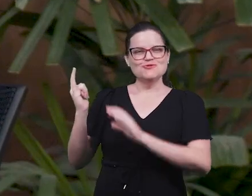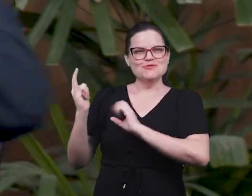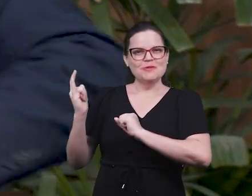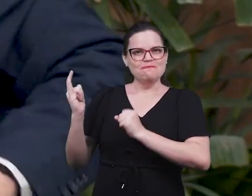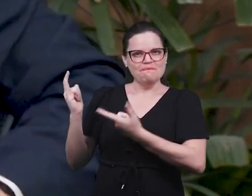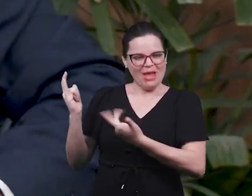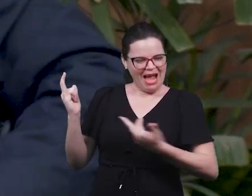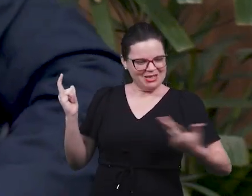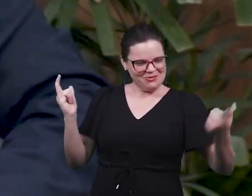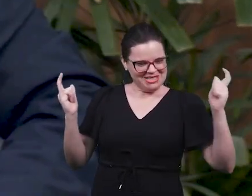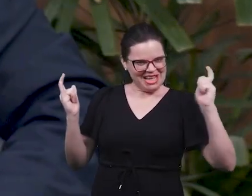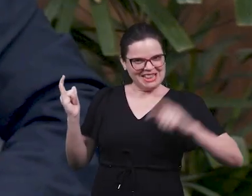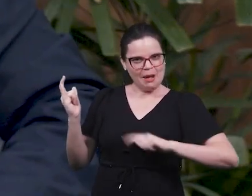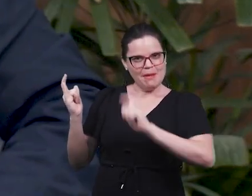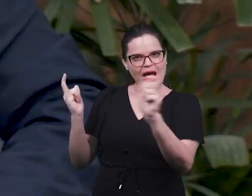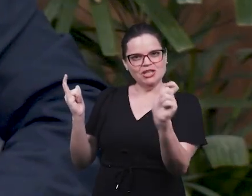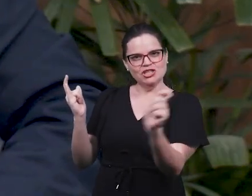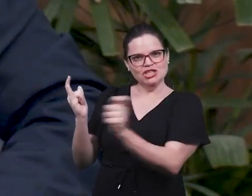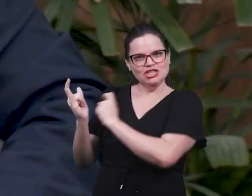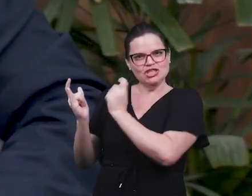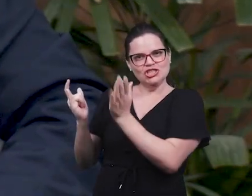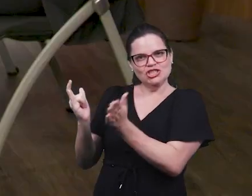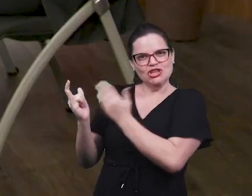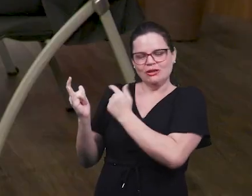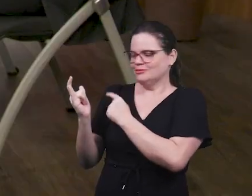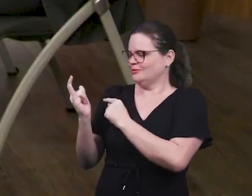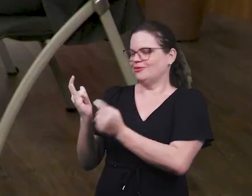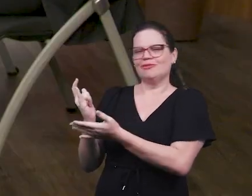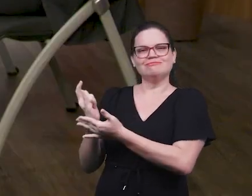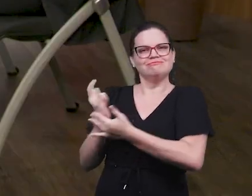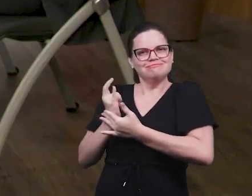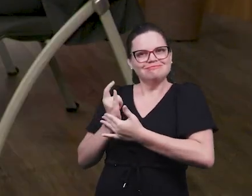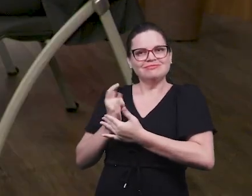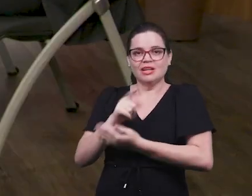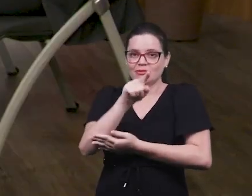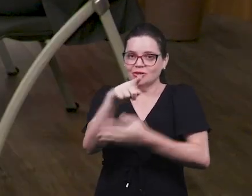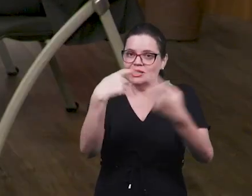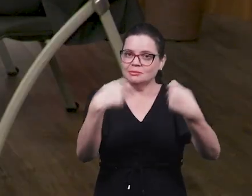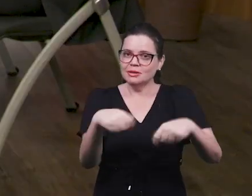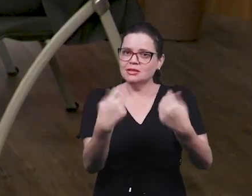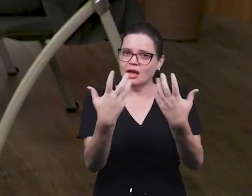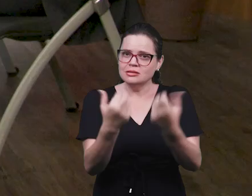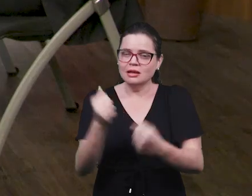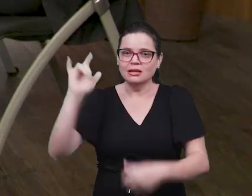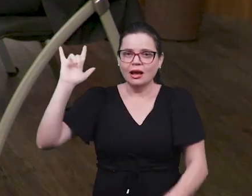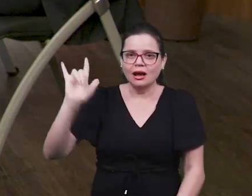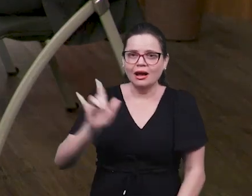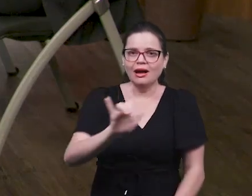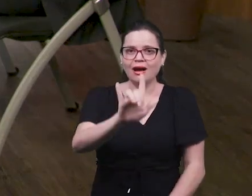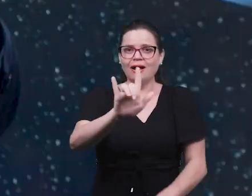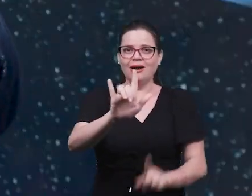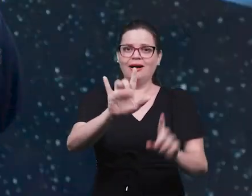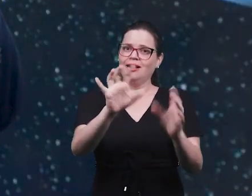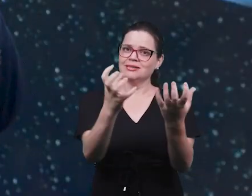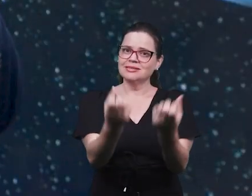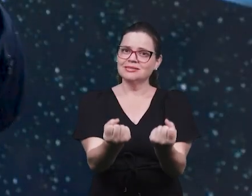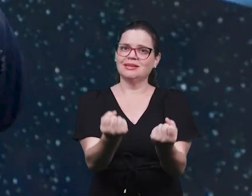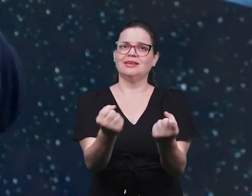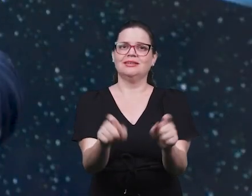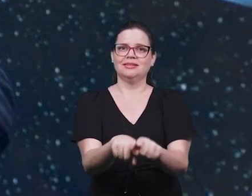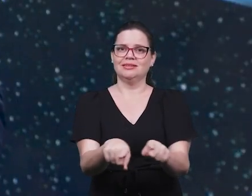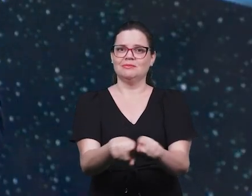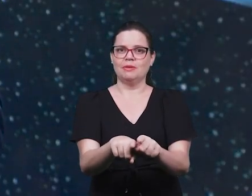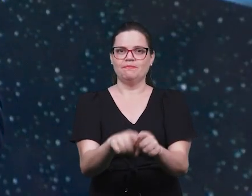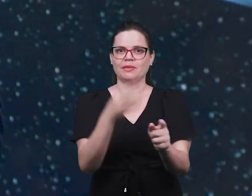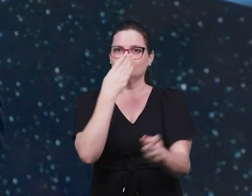homem precisa aceitar esse amor, não é, Douglas? O Jerônimo. O homem precisa aceitar e precisa também não